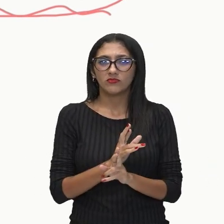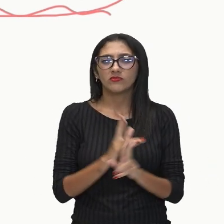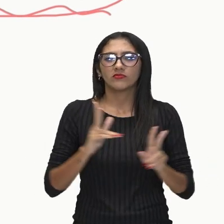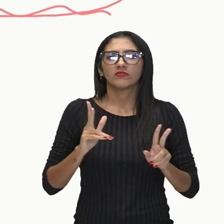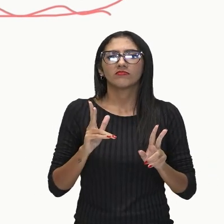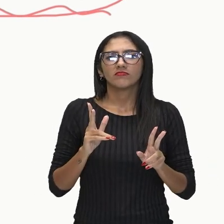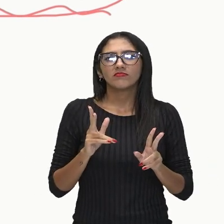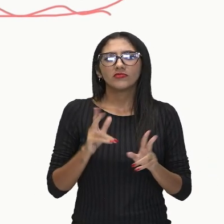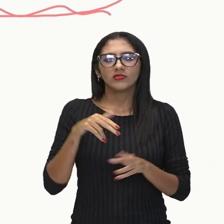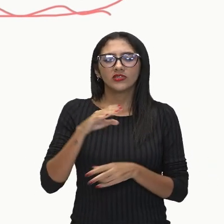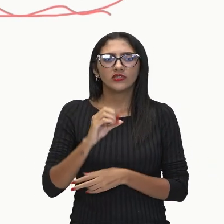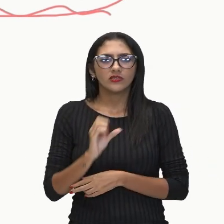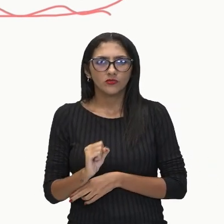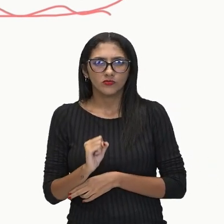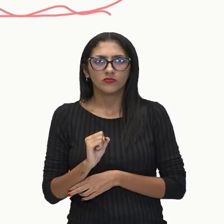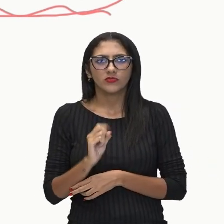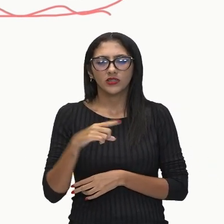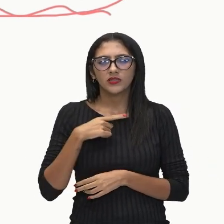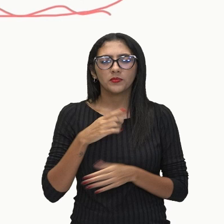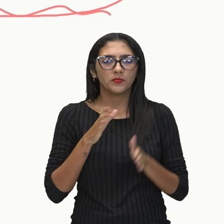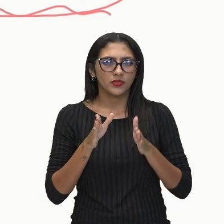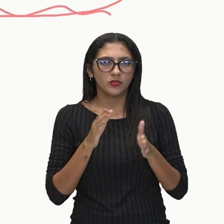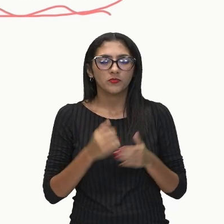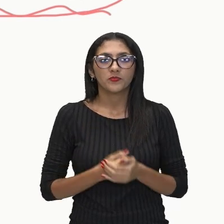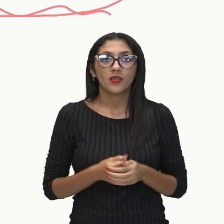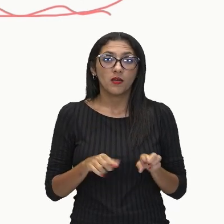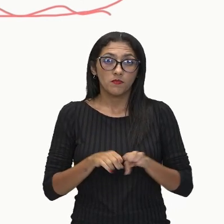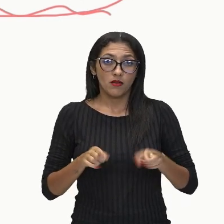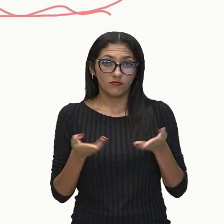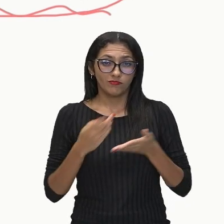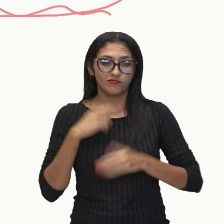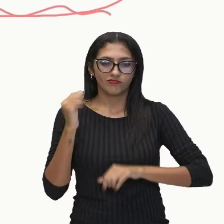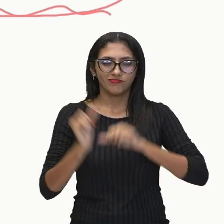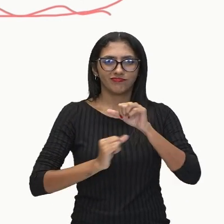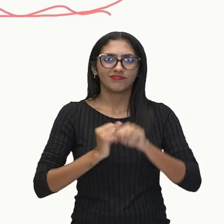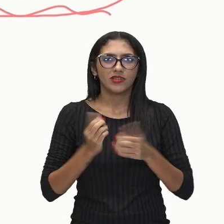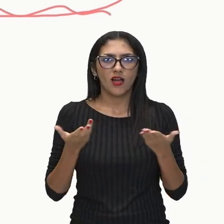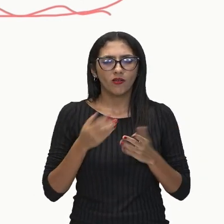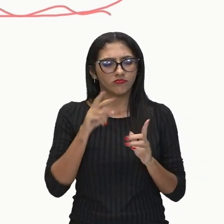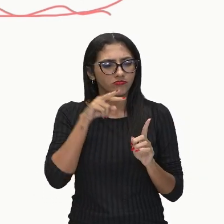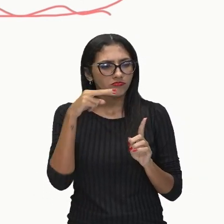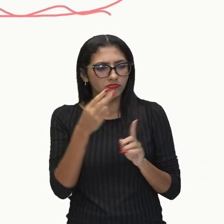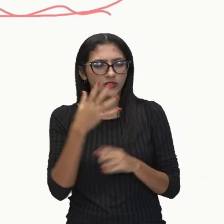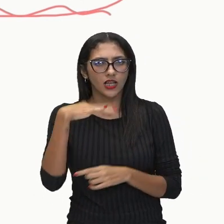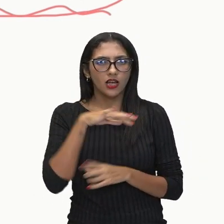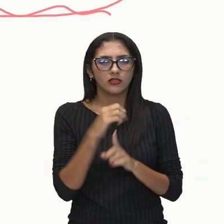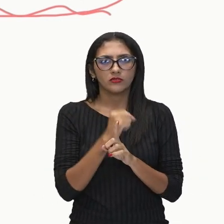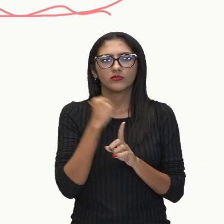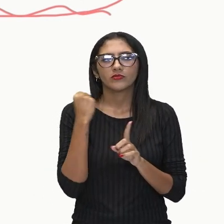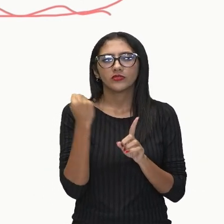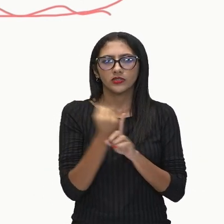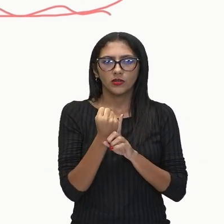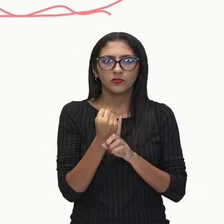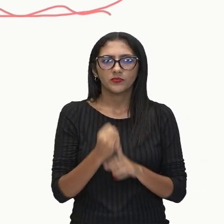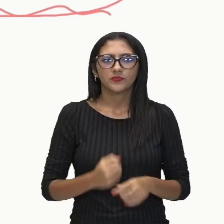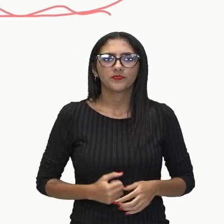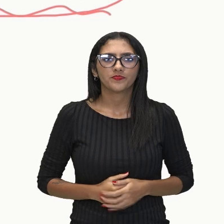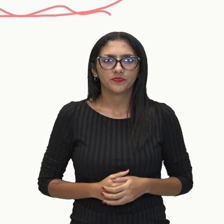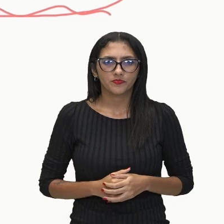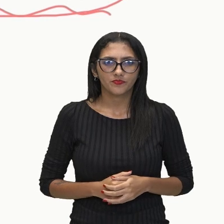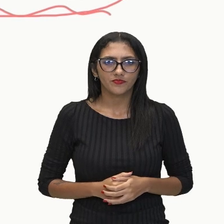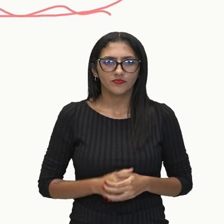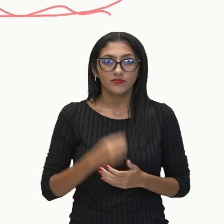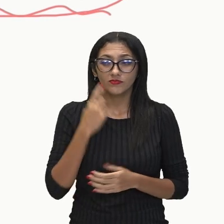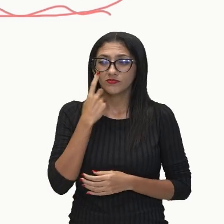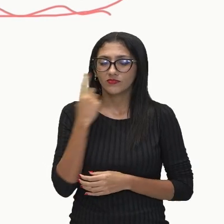concretismo, do neoconcretismo, mas sim ele vai olhar agora para o mundo, para essas questões sociais. Digo adeus à ilusão, mas não